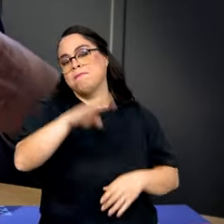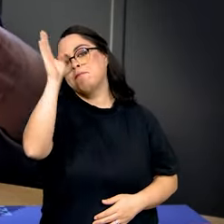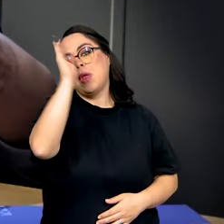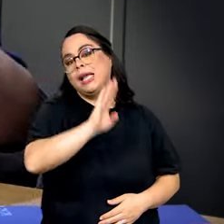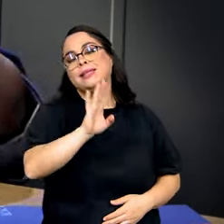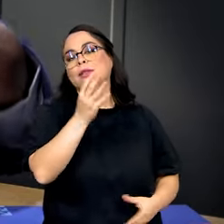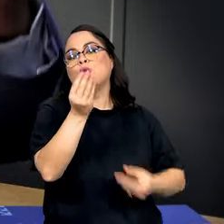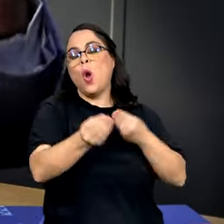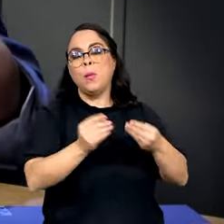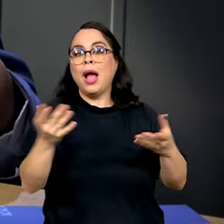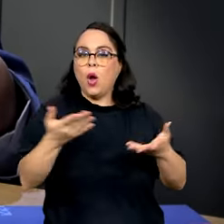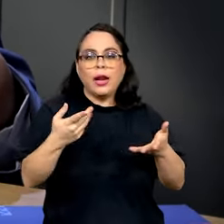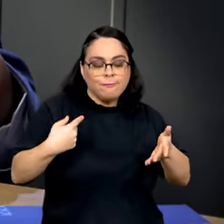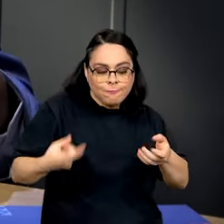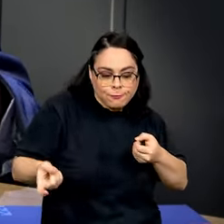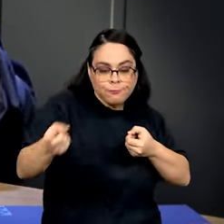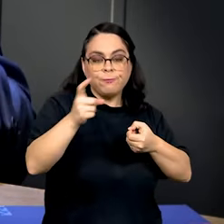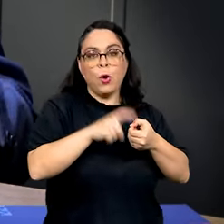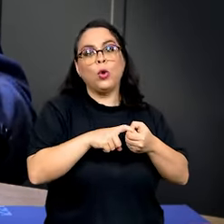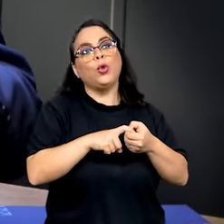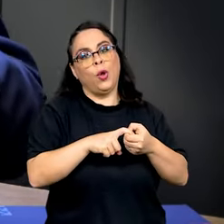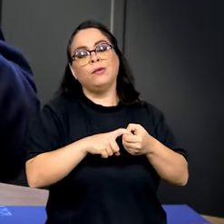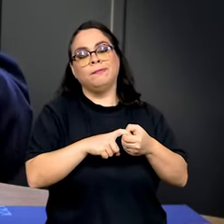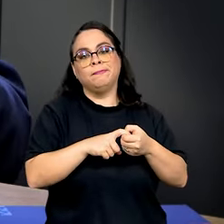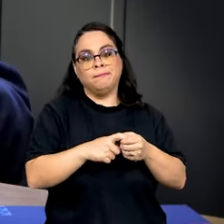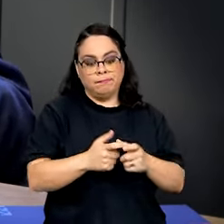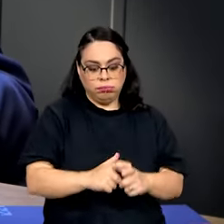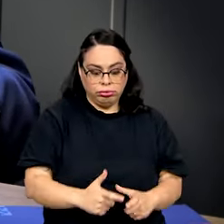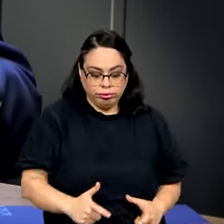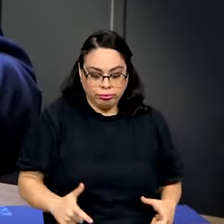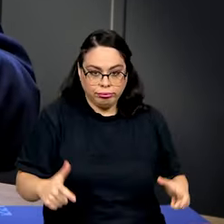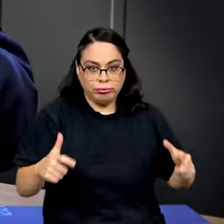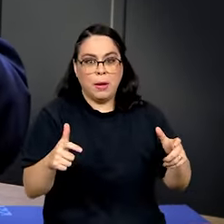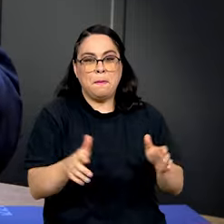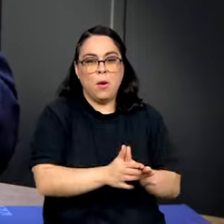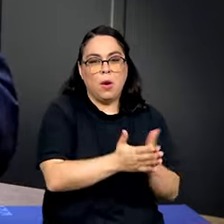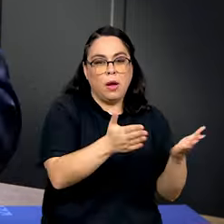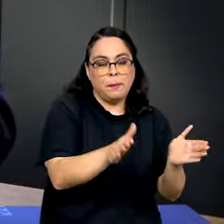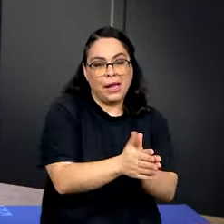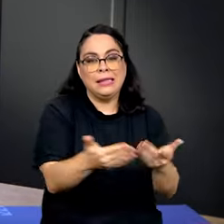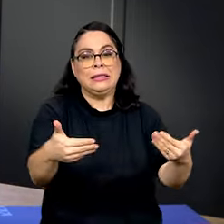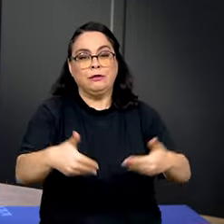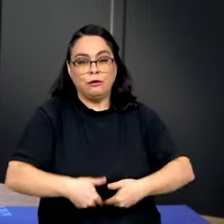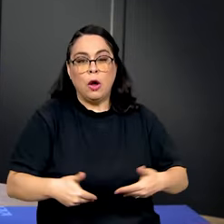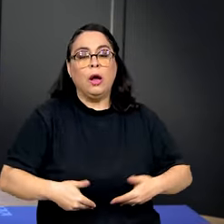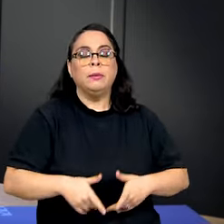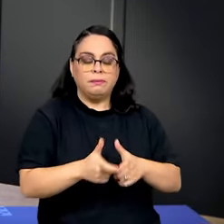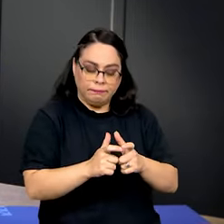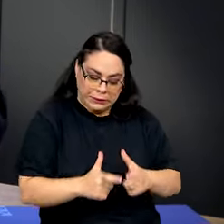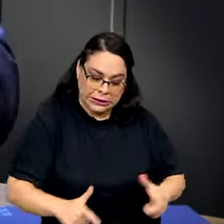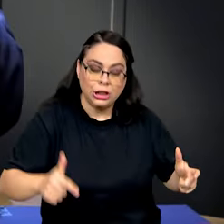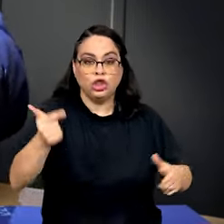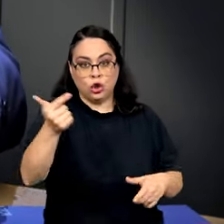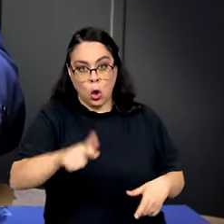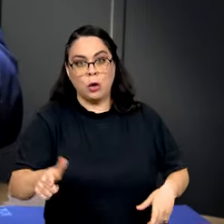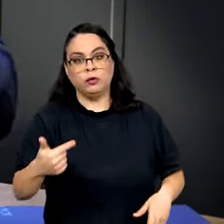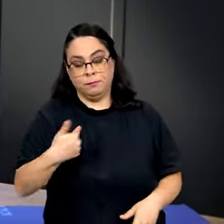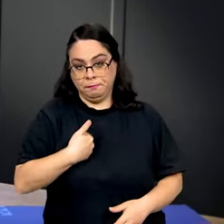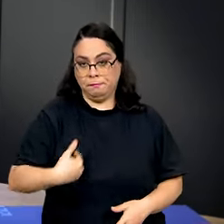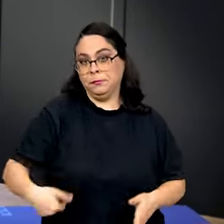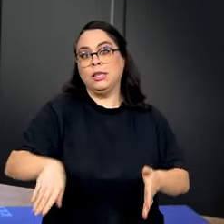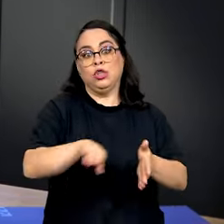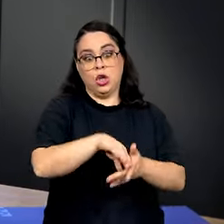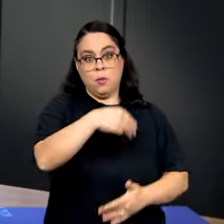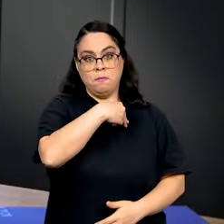o Brasil voltou a crescer a pobreza a extrema pobreza e também a fome eh cheguei